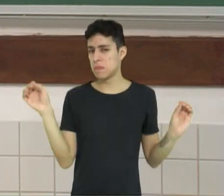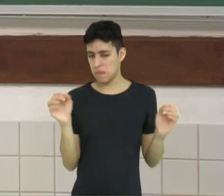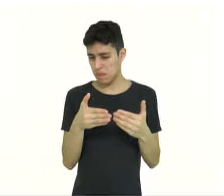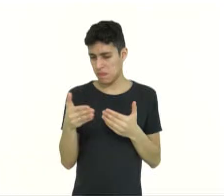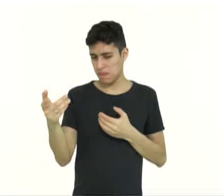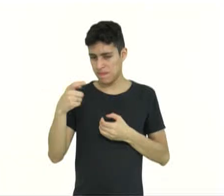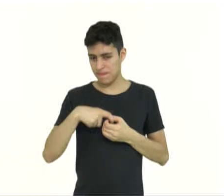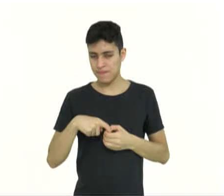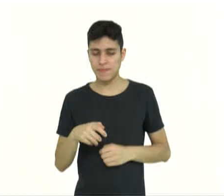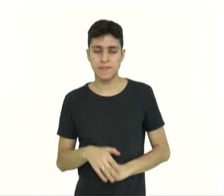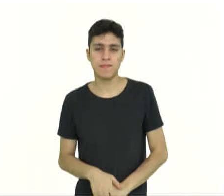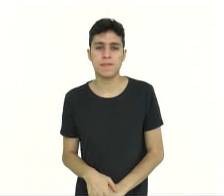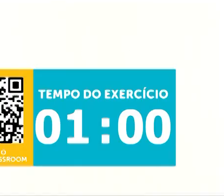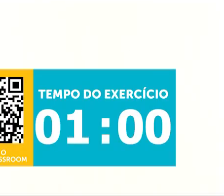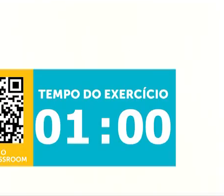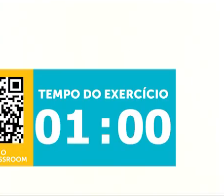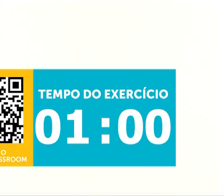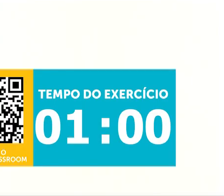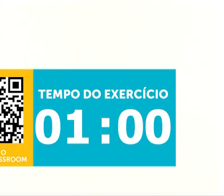rapidinho.